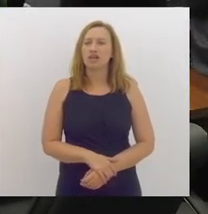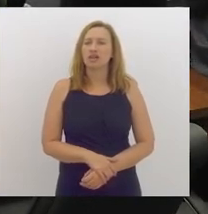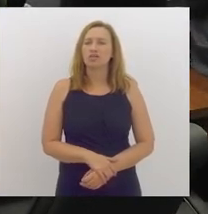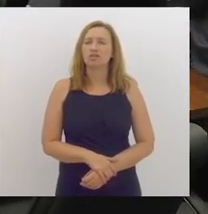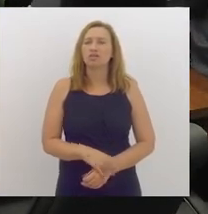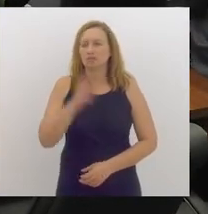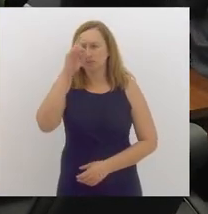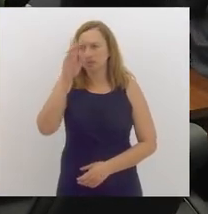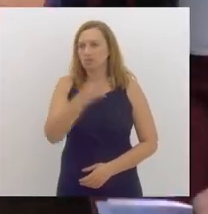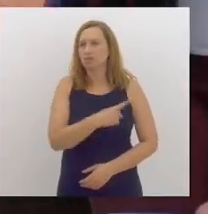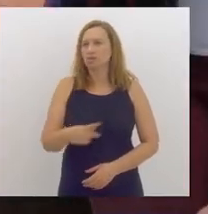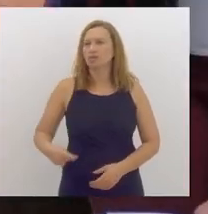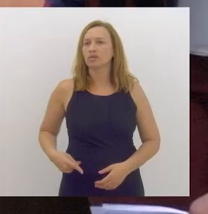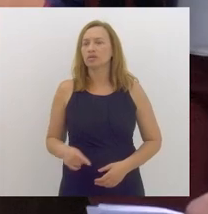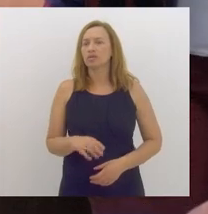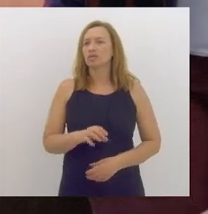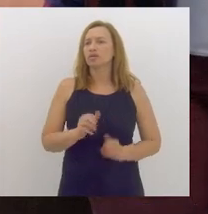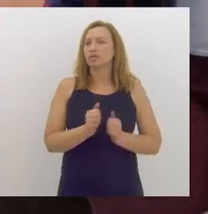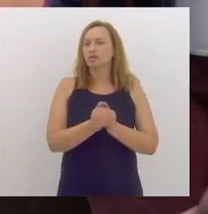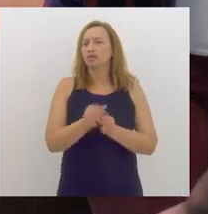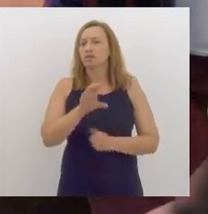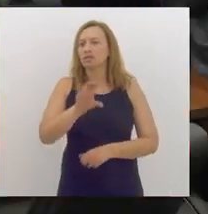Senhora presidente, segue o parecer da CCJ.